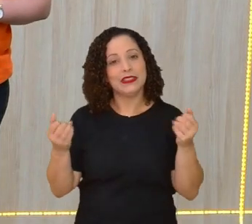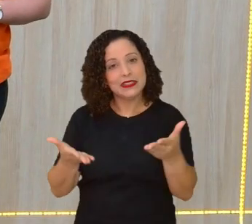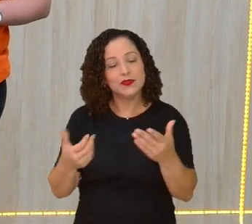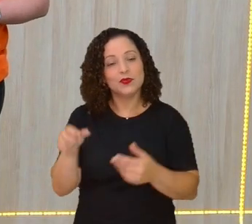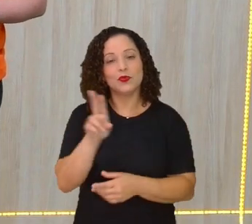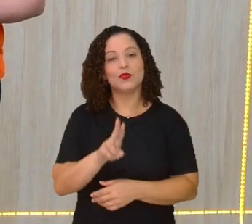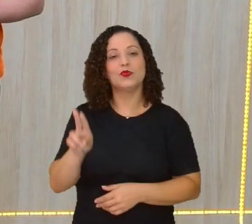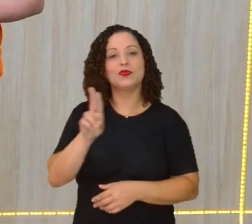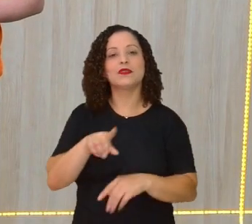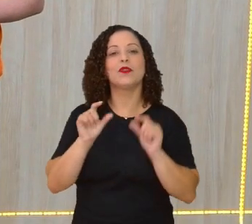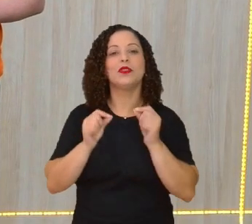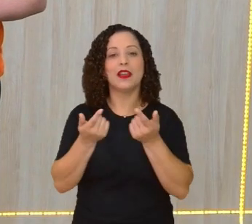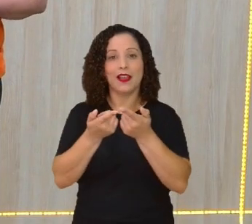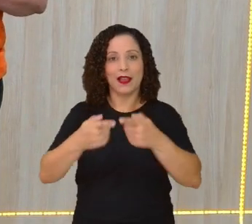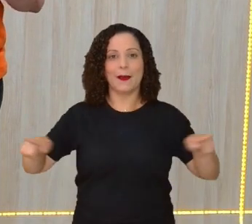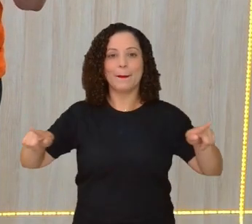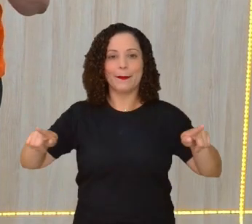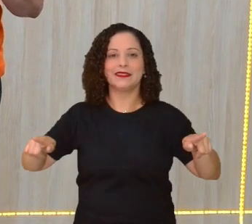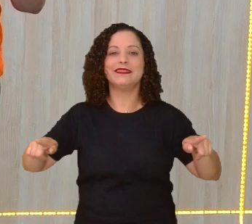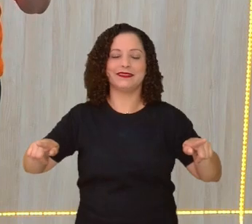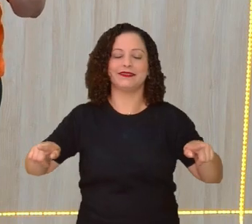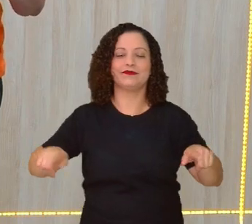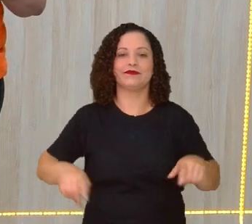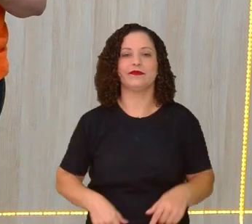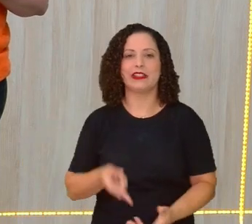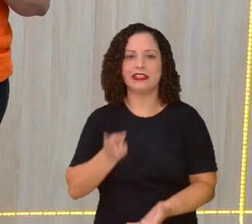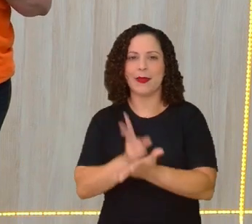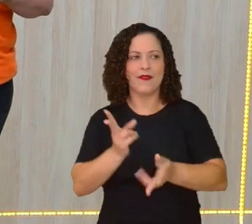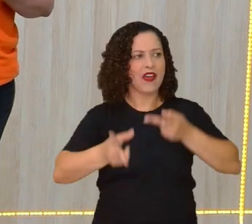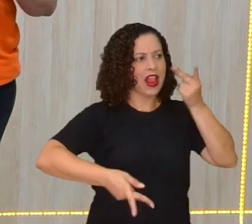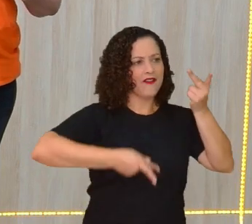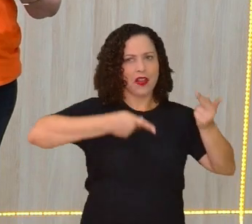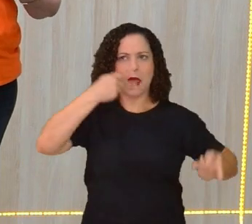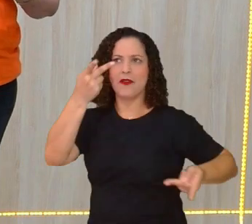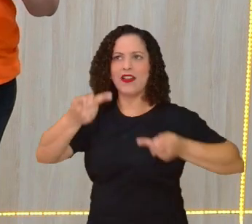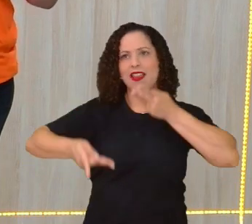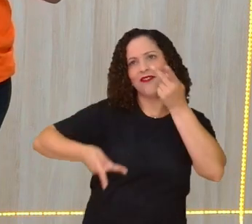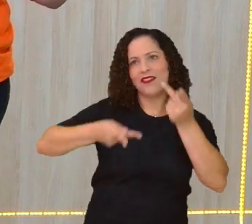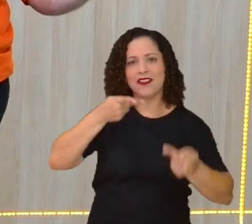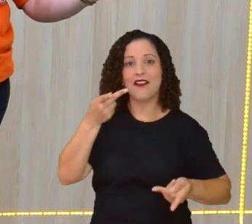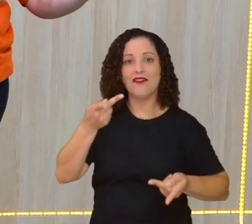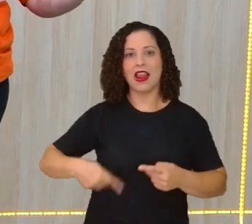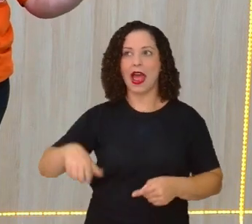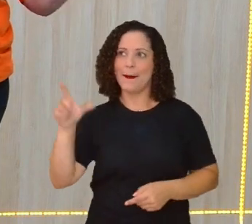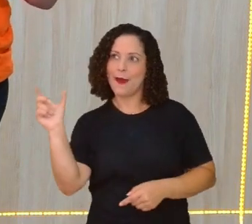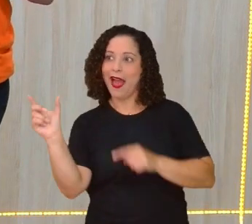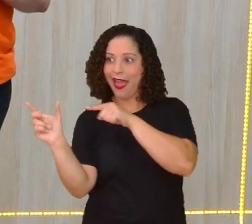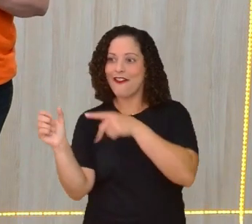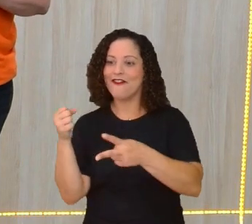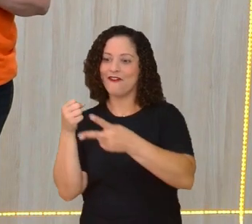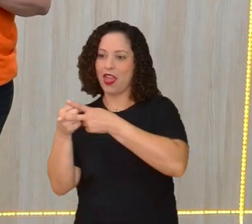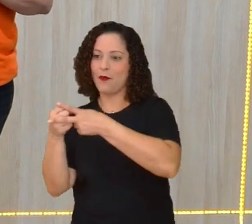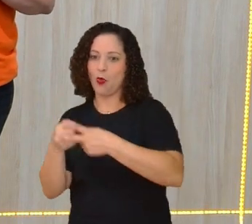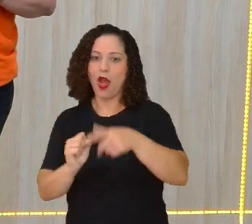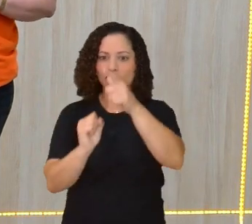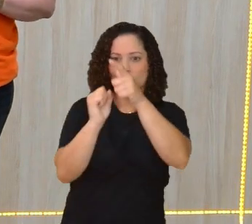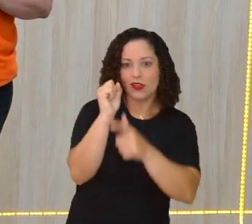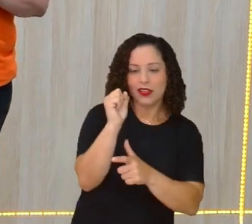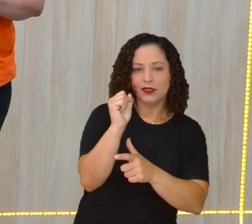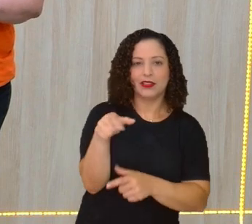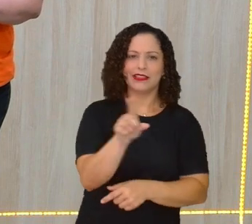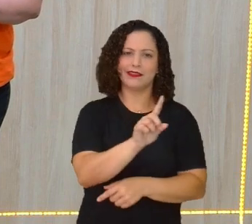gramática internalizada. Então, não estamos o tempo todo falando, não é? Ah, isso aqui é verbo, sujeito.